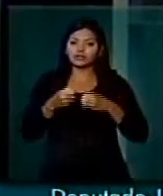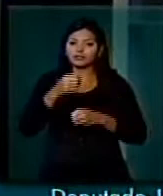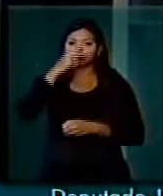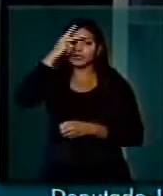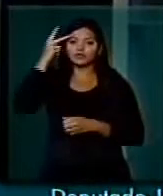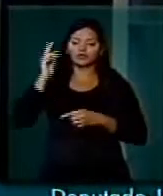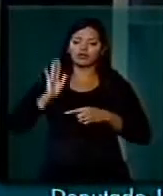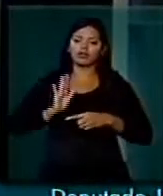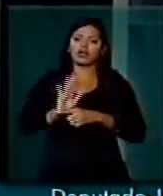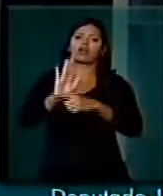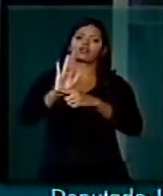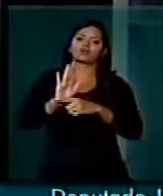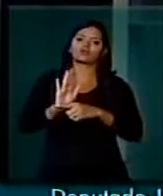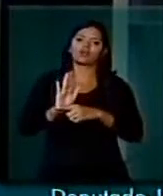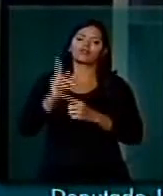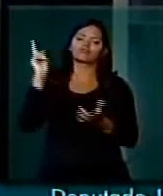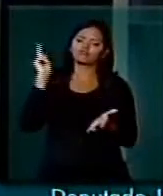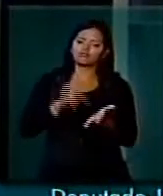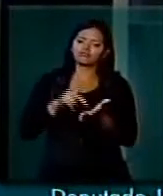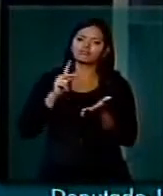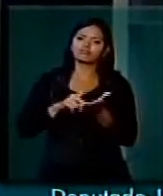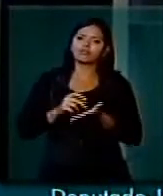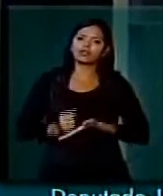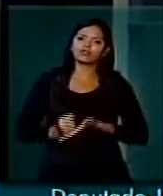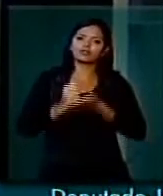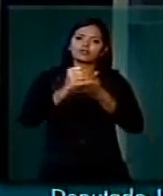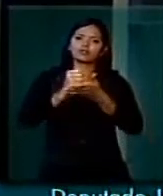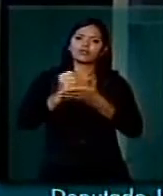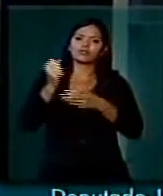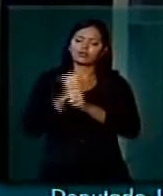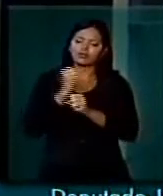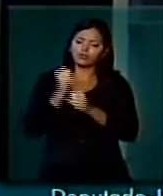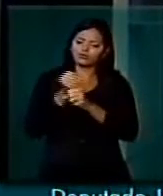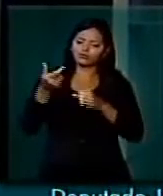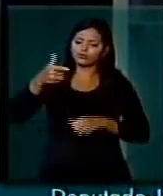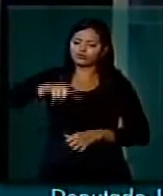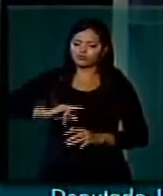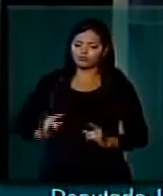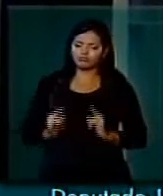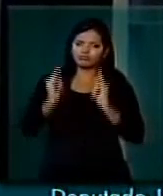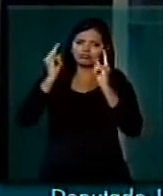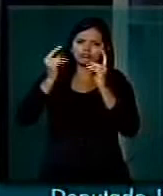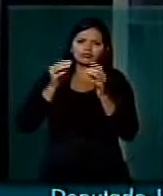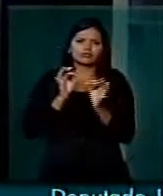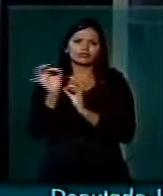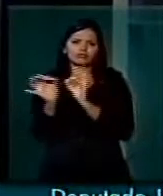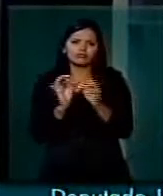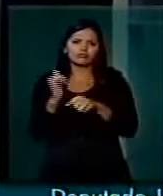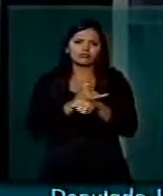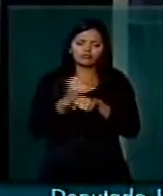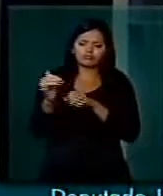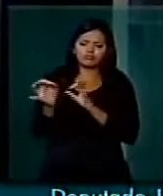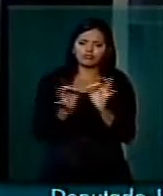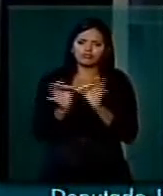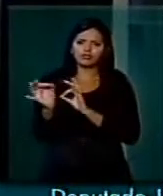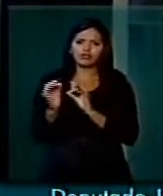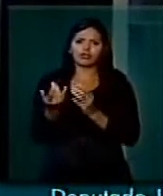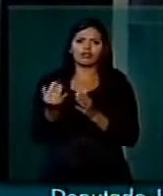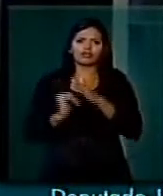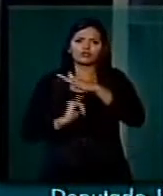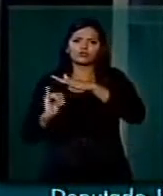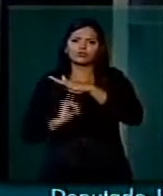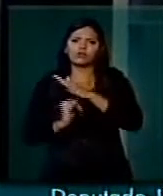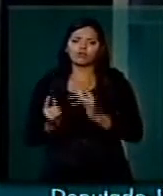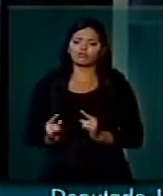possam efetivamente contribuir para a sua reestruturação, para a reestruturação das suas